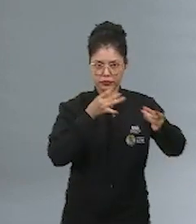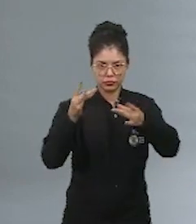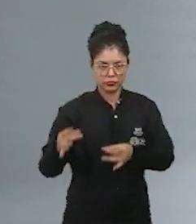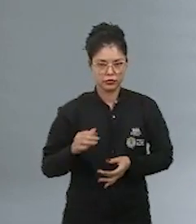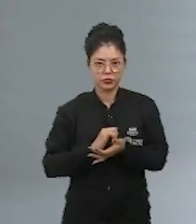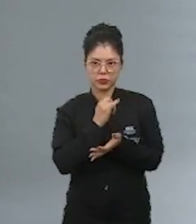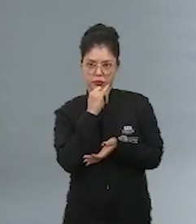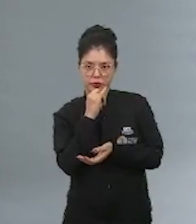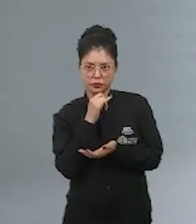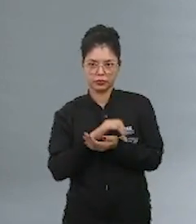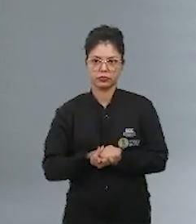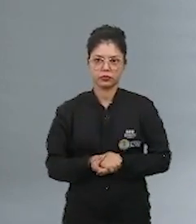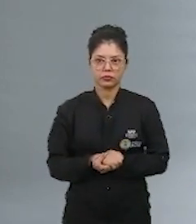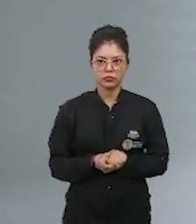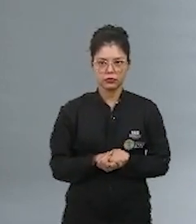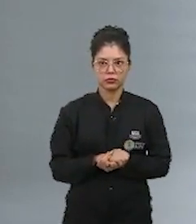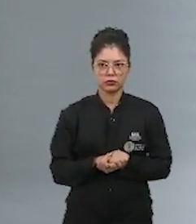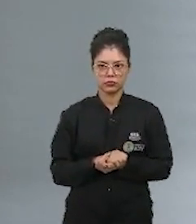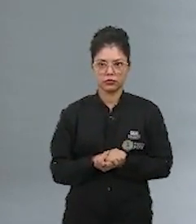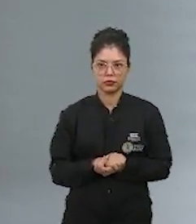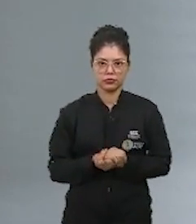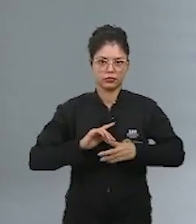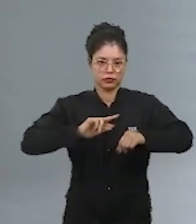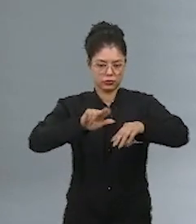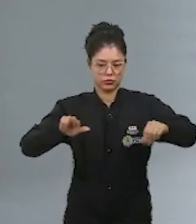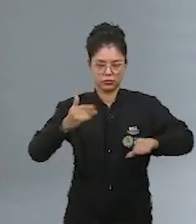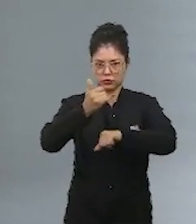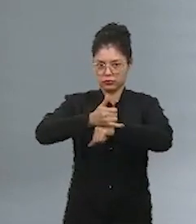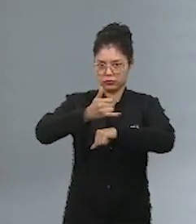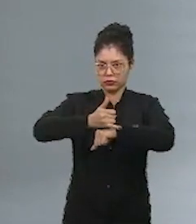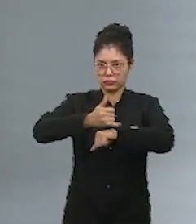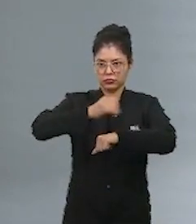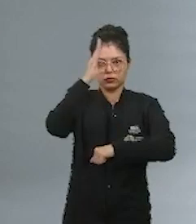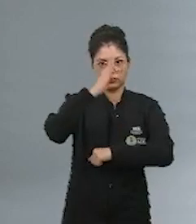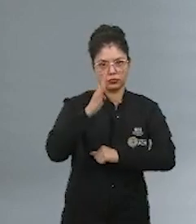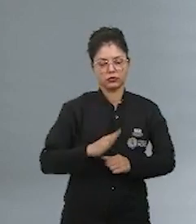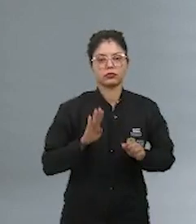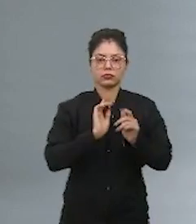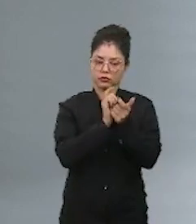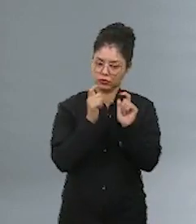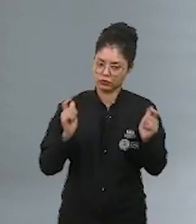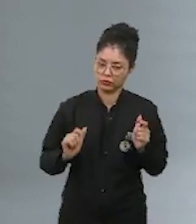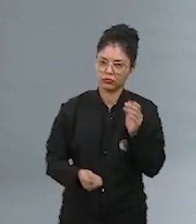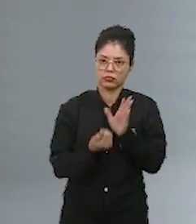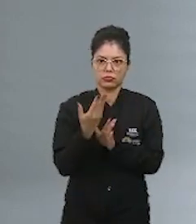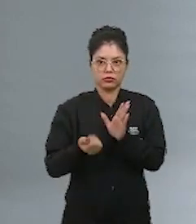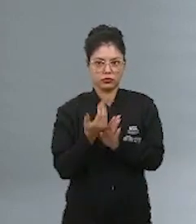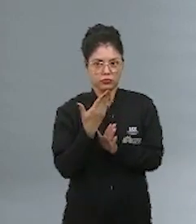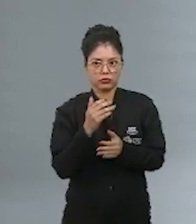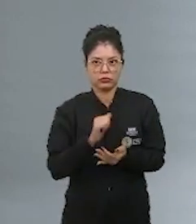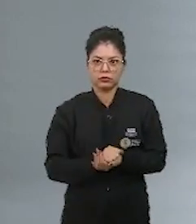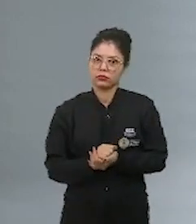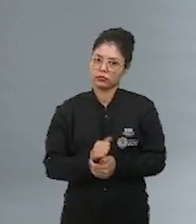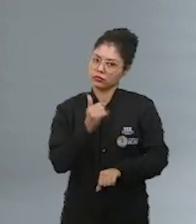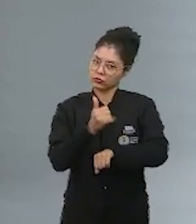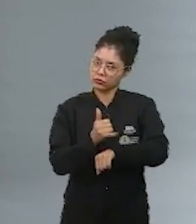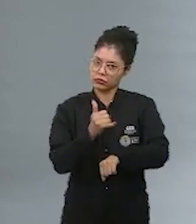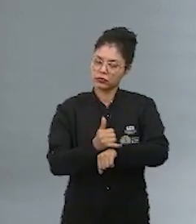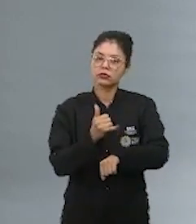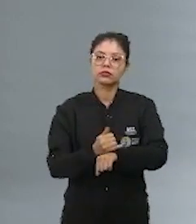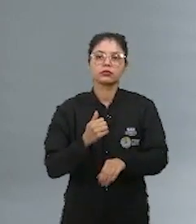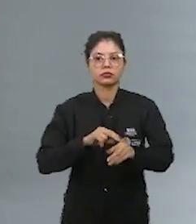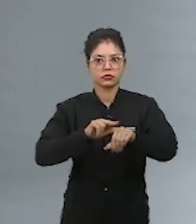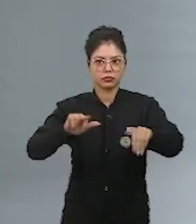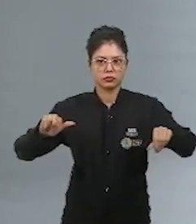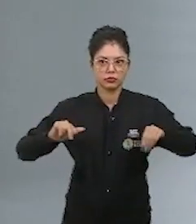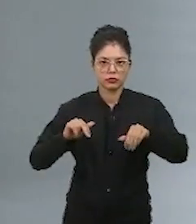Um exemplo disso é o minério de ferro. O Brasil é um grande agroexportador de minério de ferro, inclusive o minério